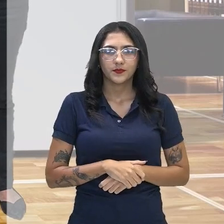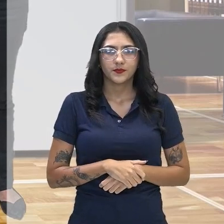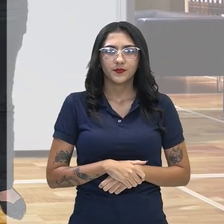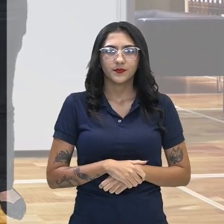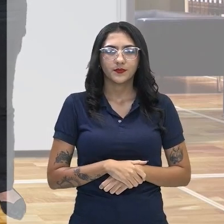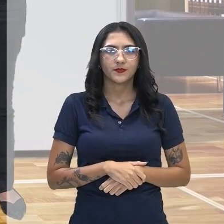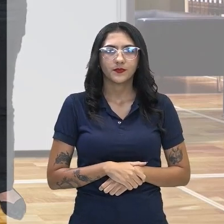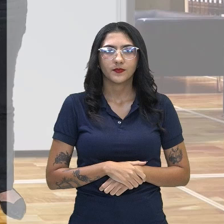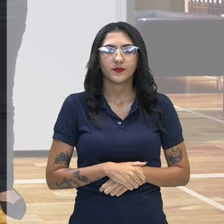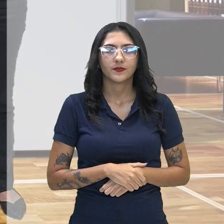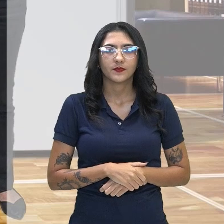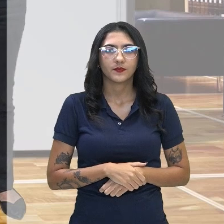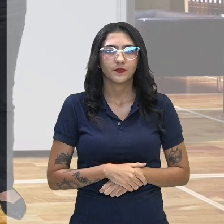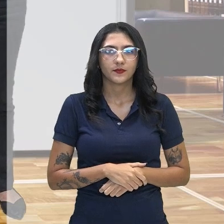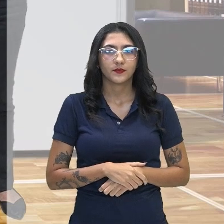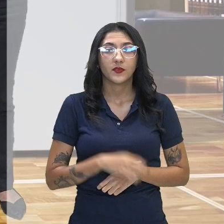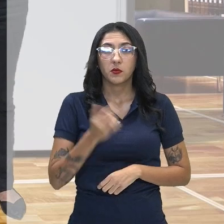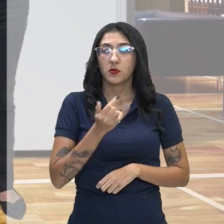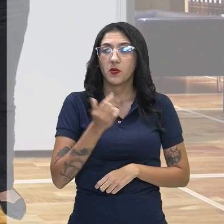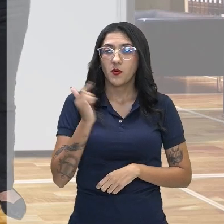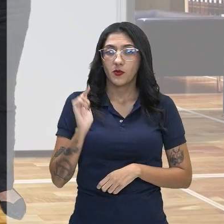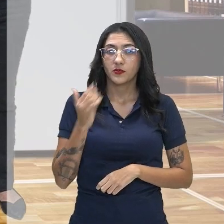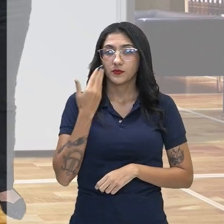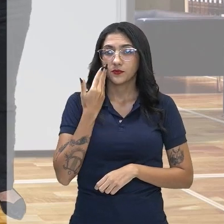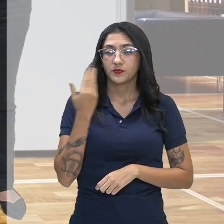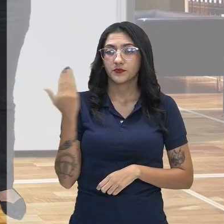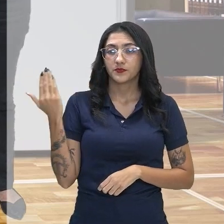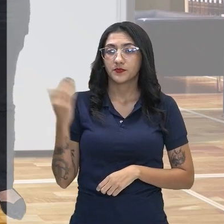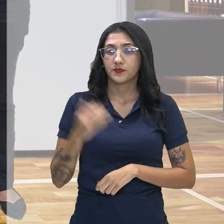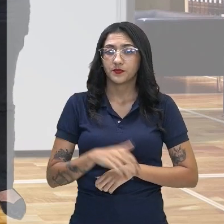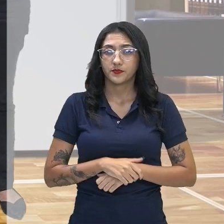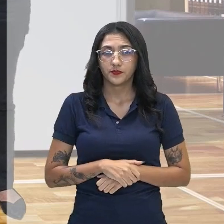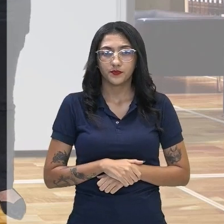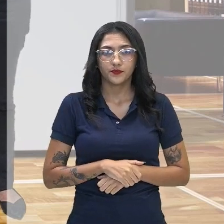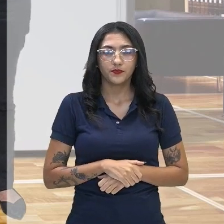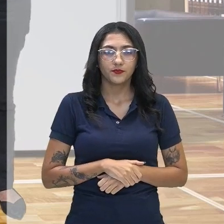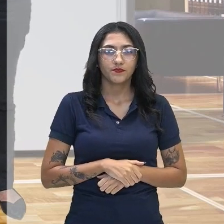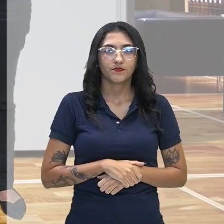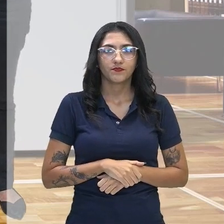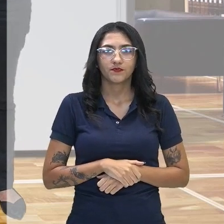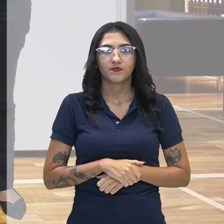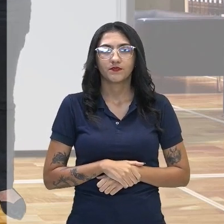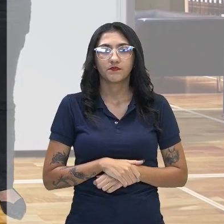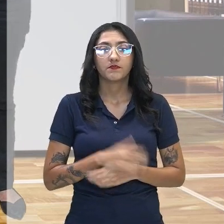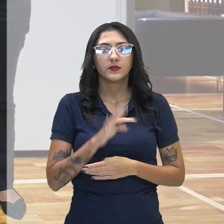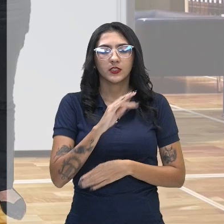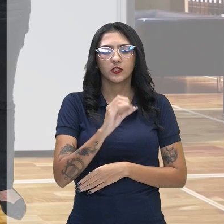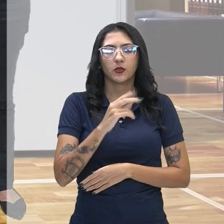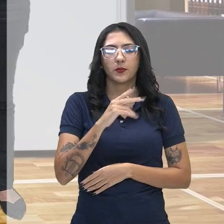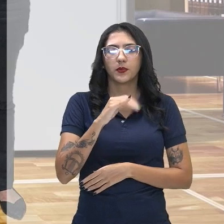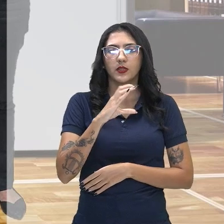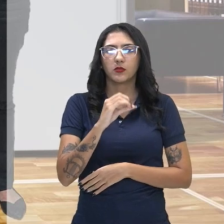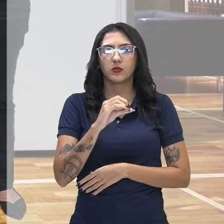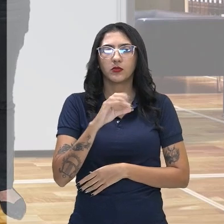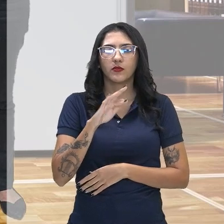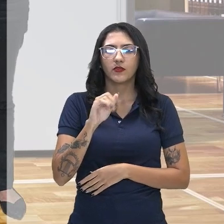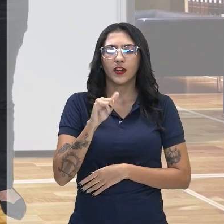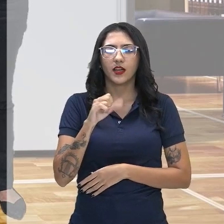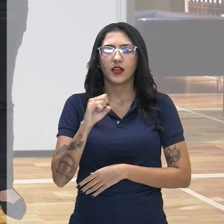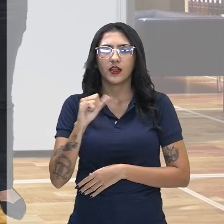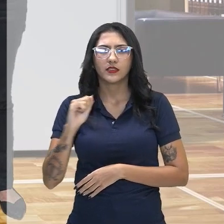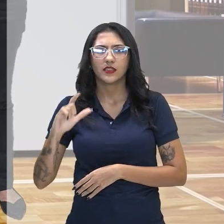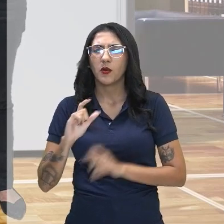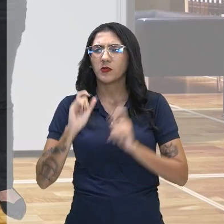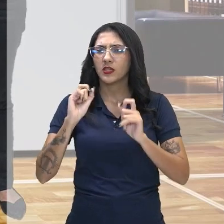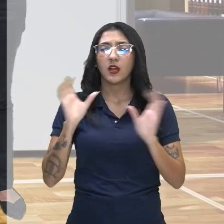mais passos aqui que você pode seguir. Tópico frasal. O tópico frasal é como se fosse um resumo. Em geral,